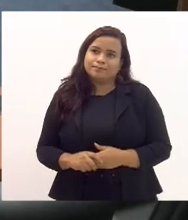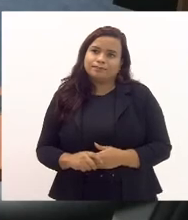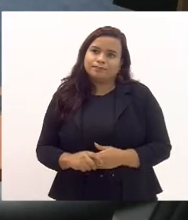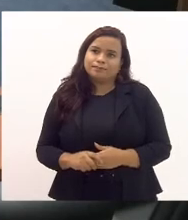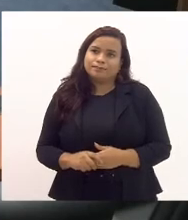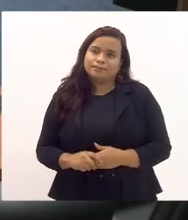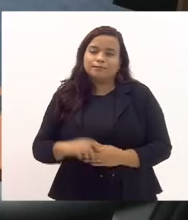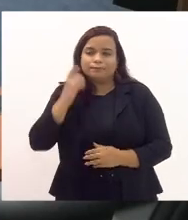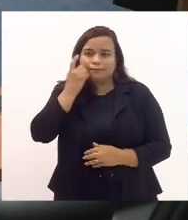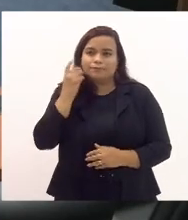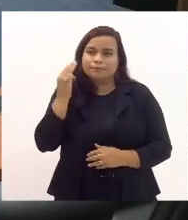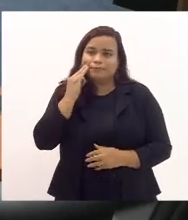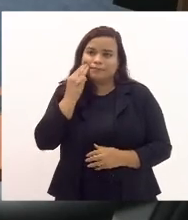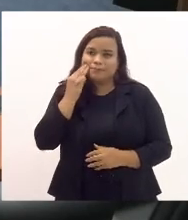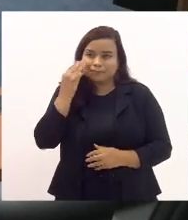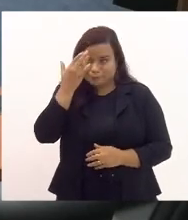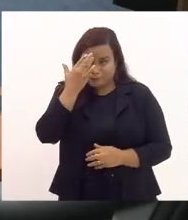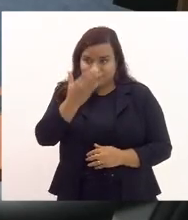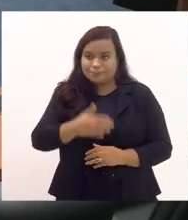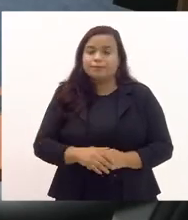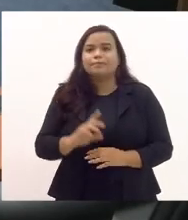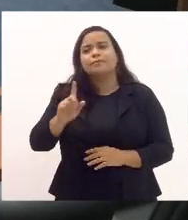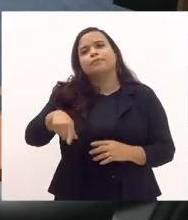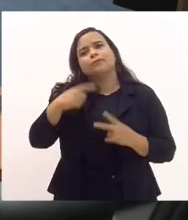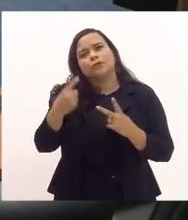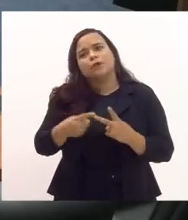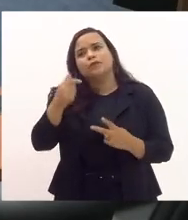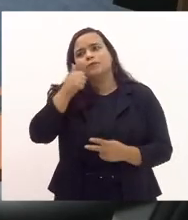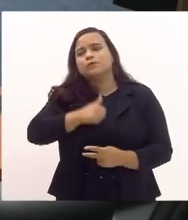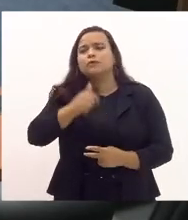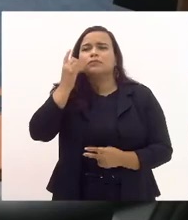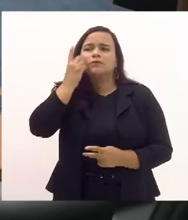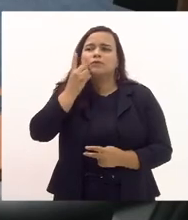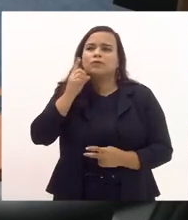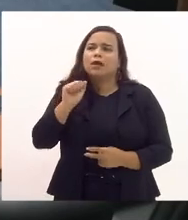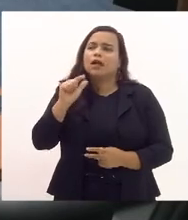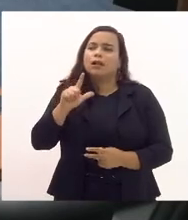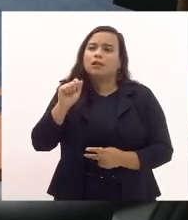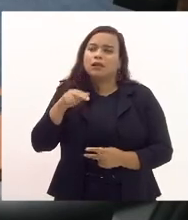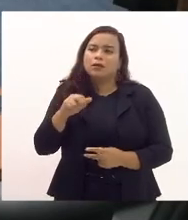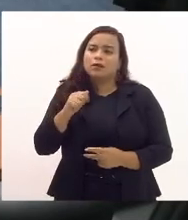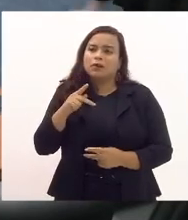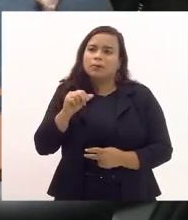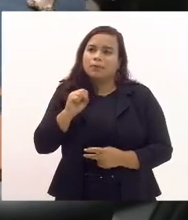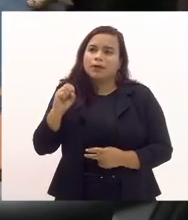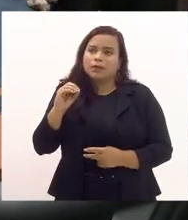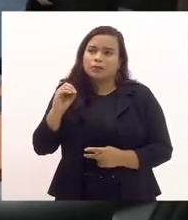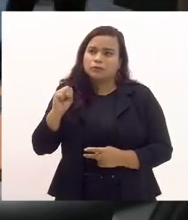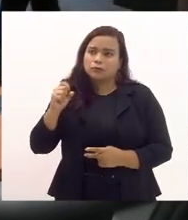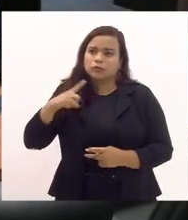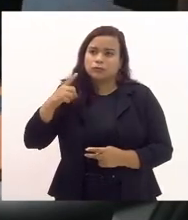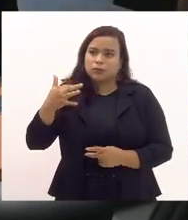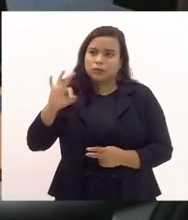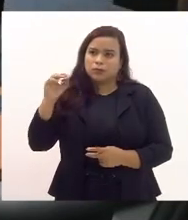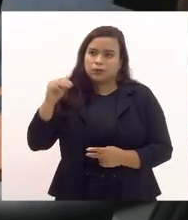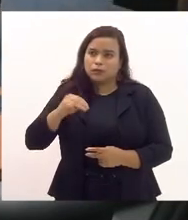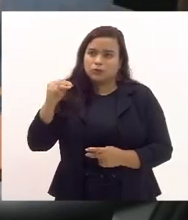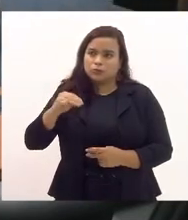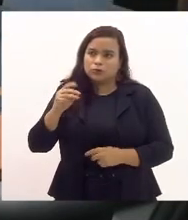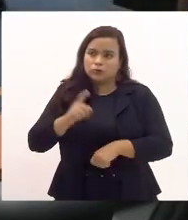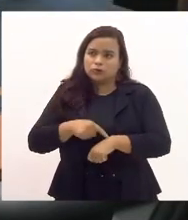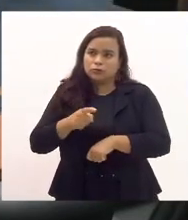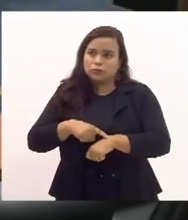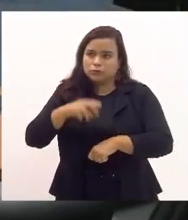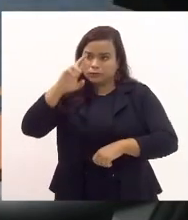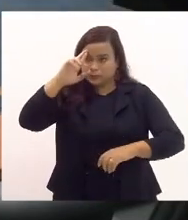a deputada Mônica próximo orador a deputado Alana Passos vossa excelência' e depois de dez minutos no tempo regimental